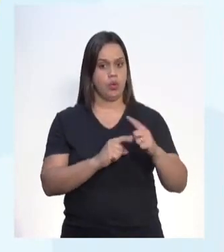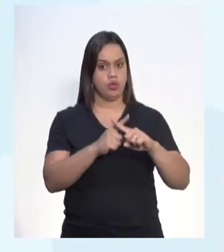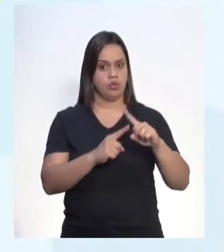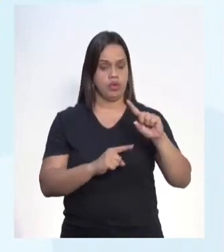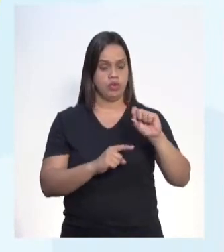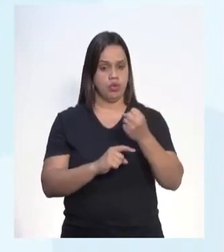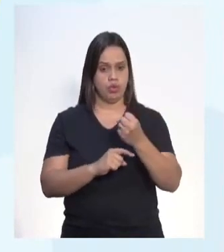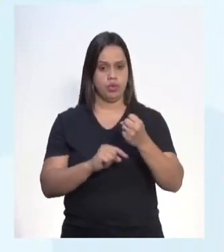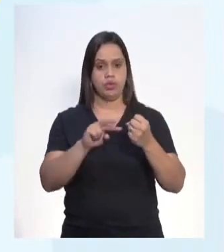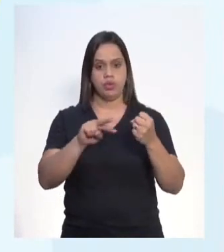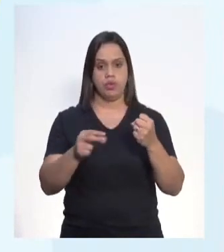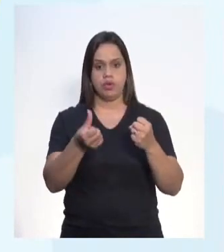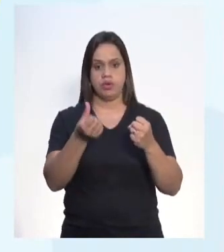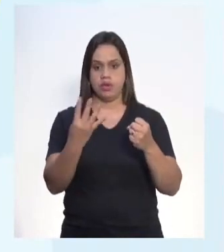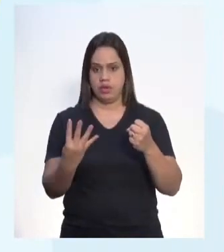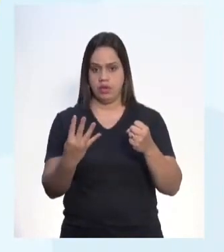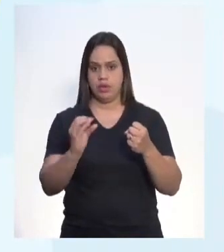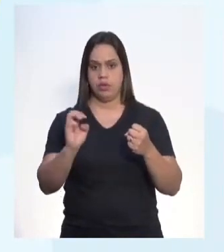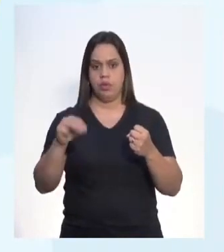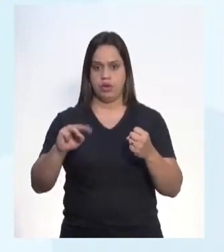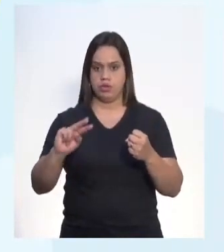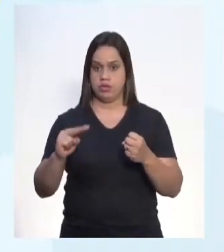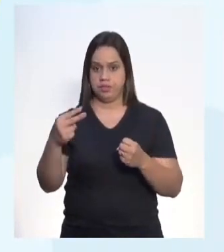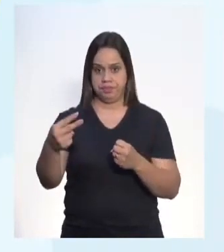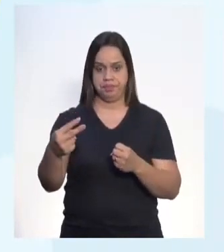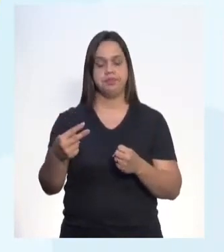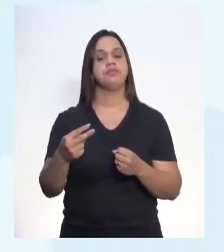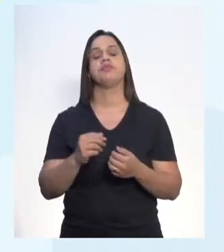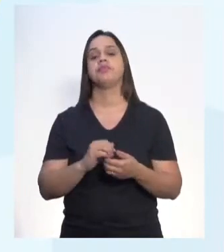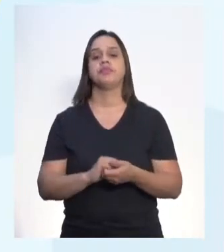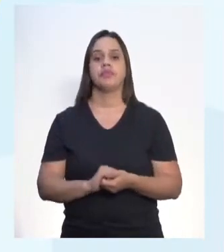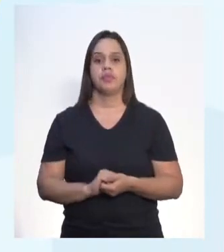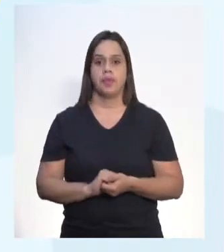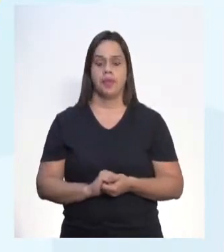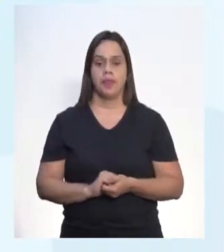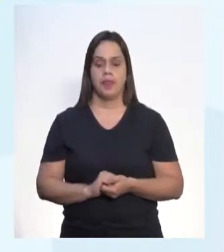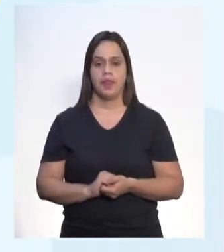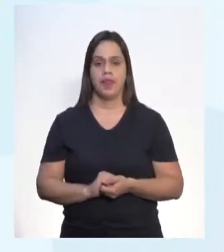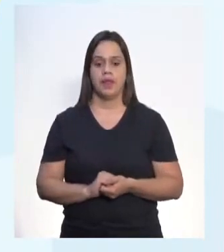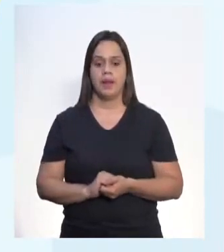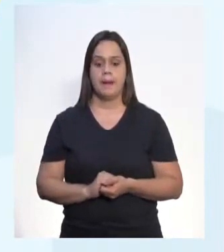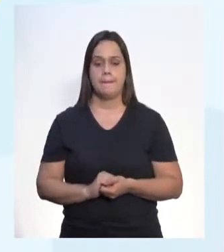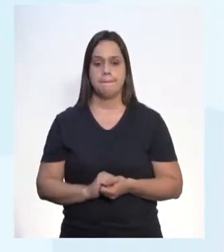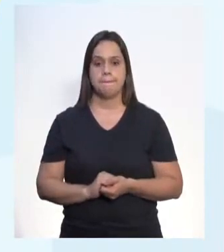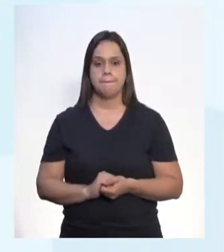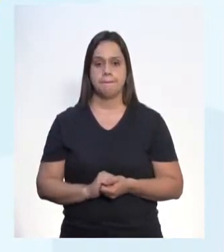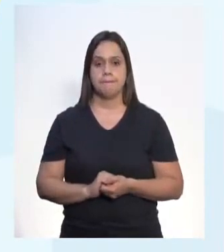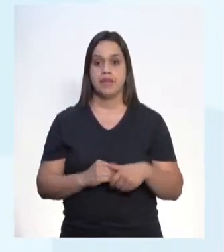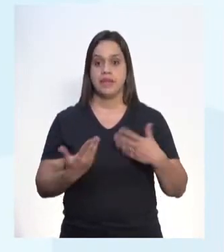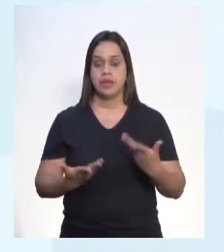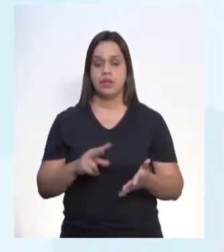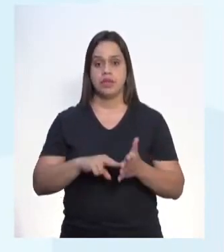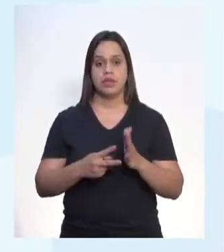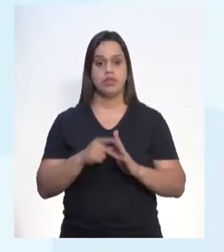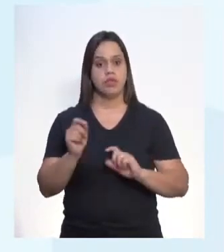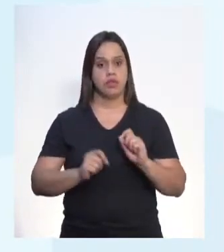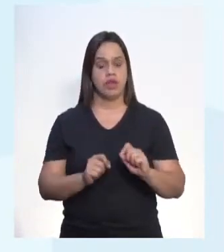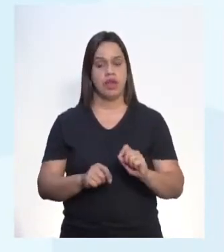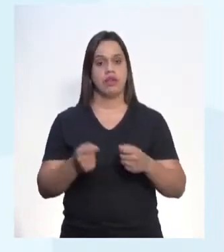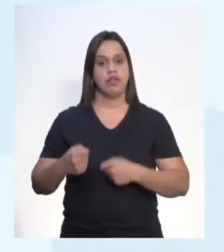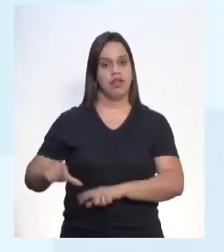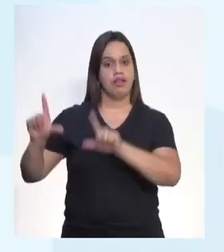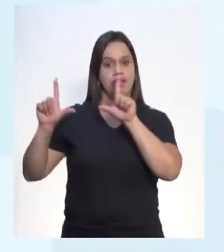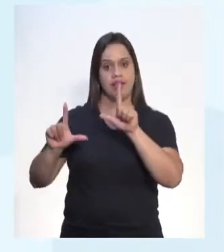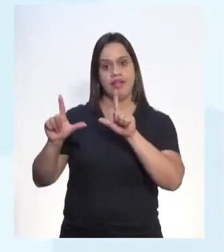vezes 8, portanto, 64 centímetros quadrados. Então, aqui está a